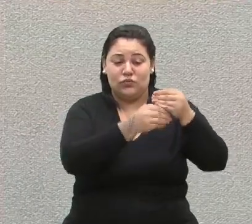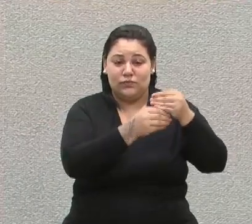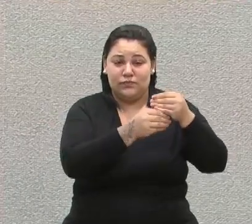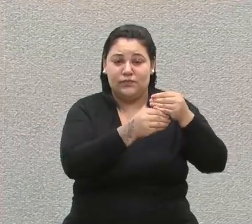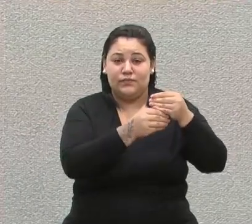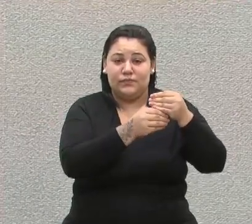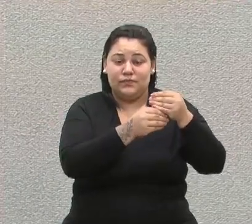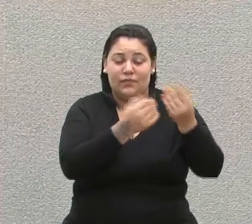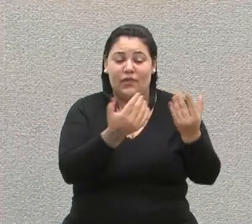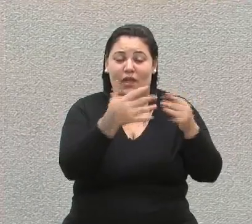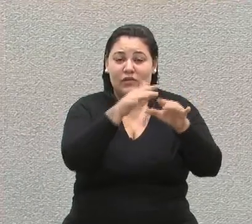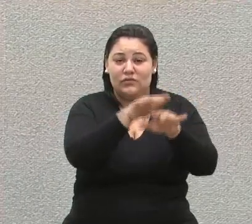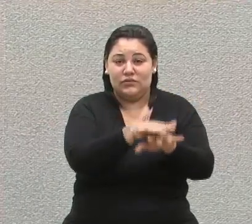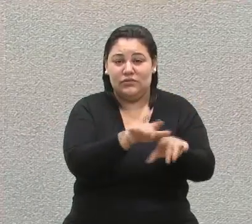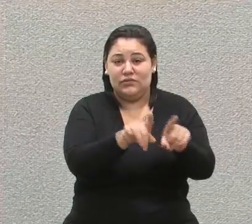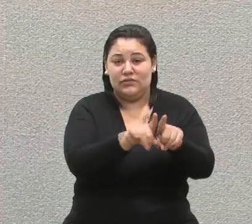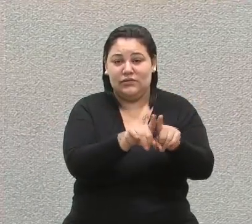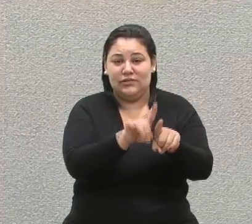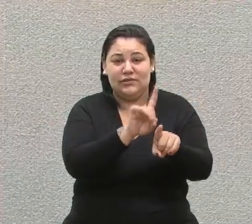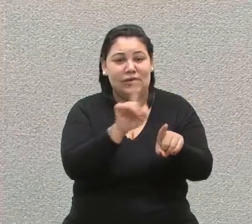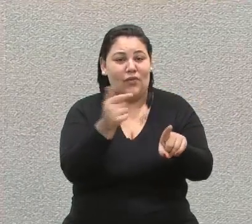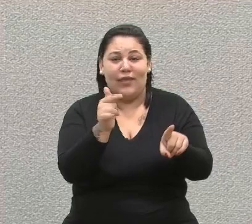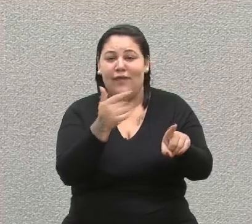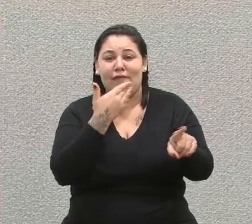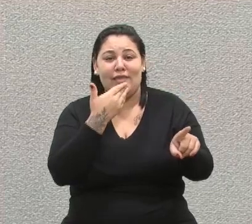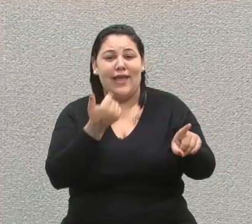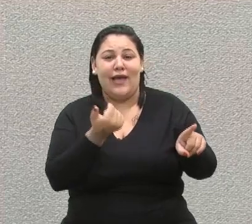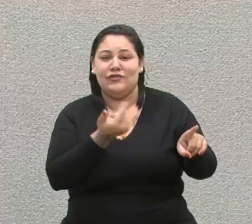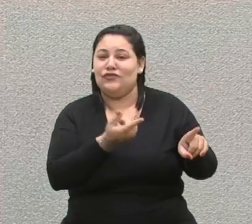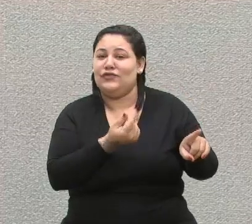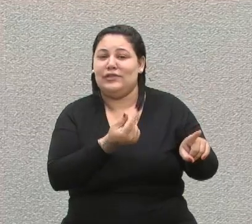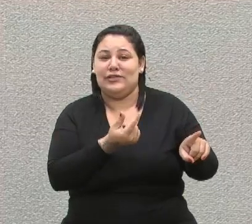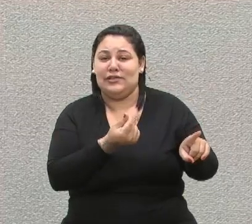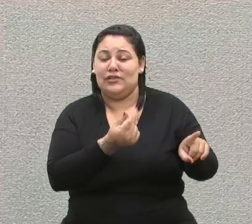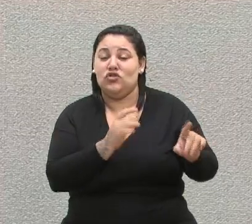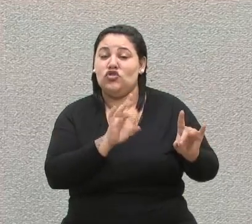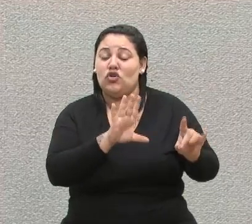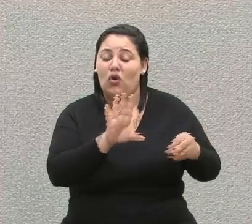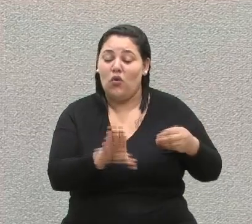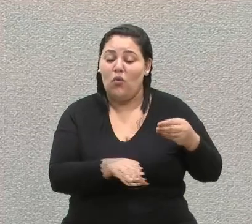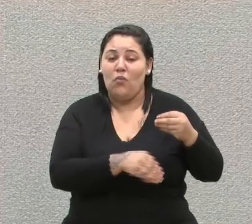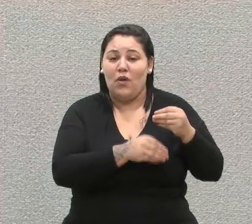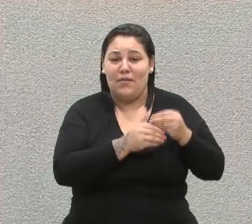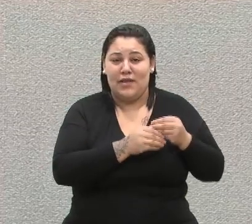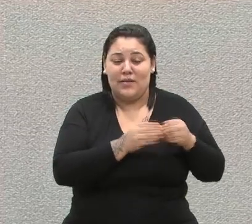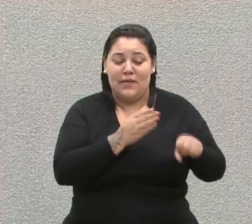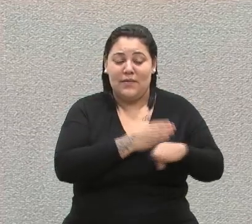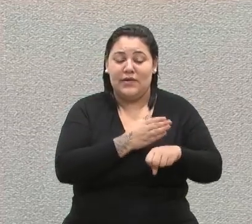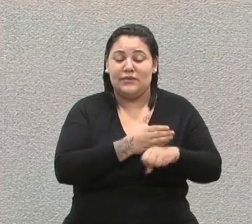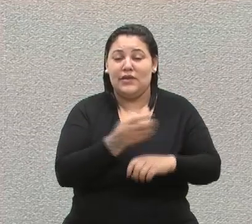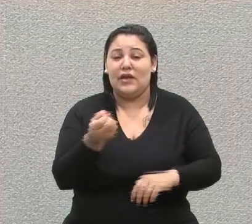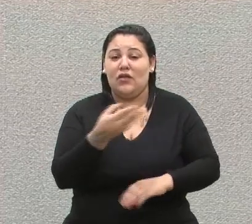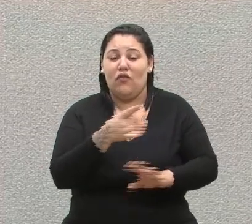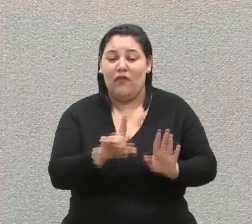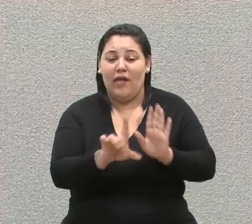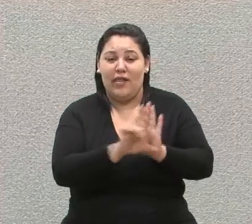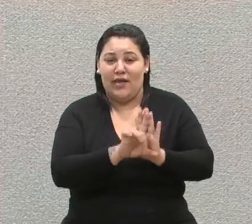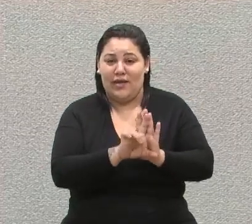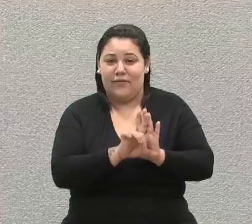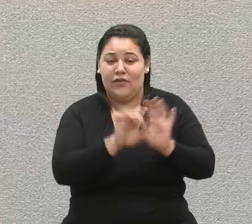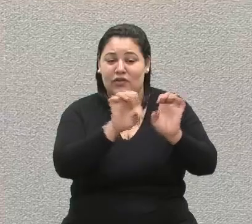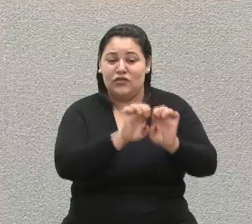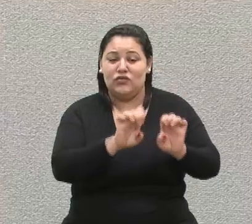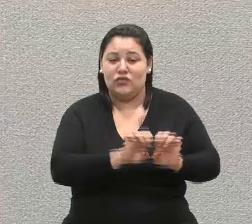724/2023 não cria novas vantagens financeiras, apenas os insere na nova lei que reestrutura o